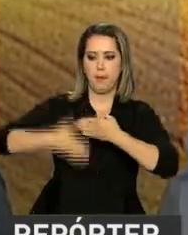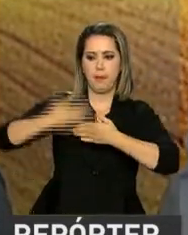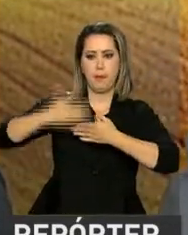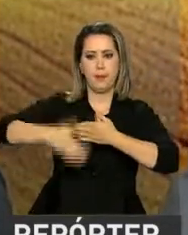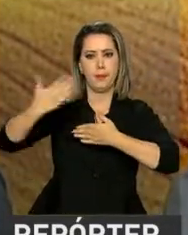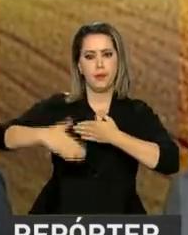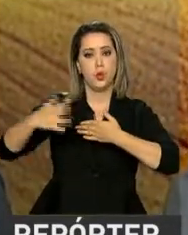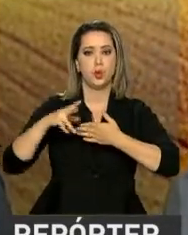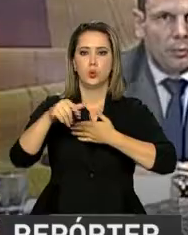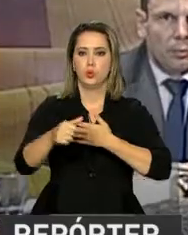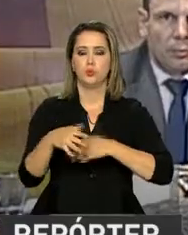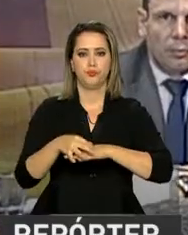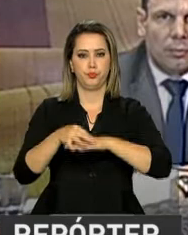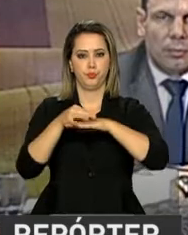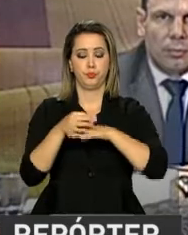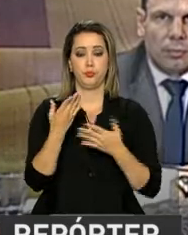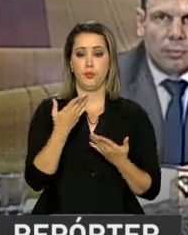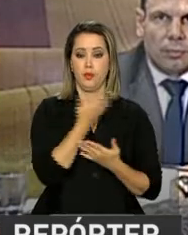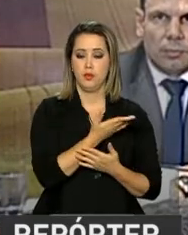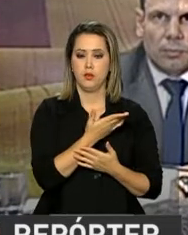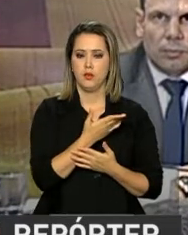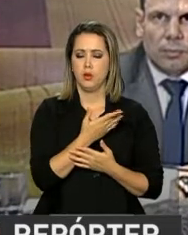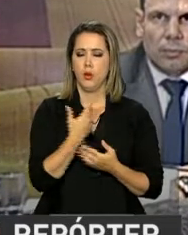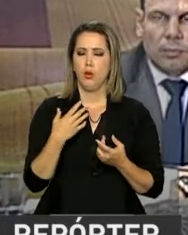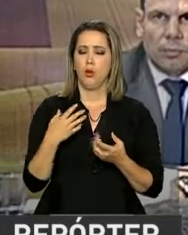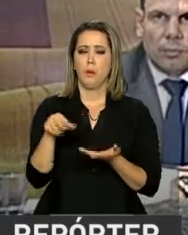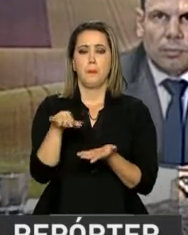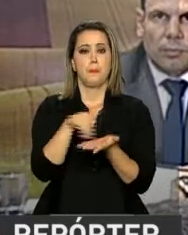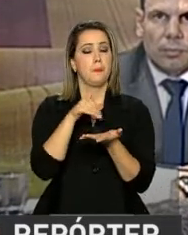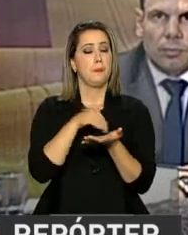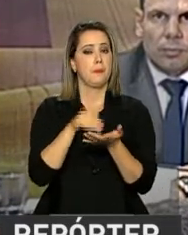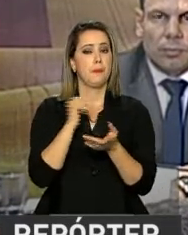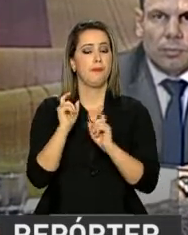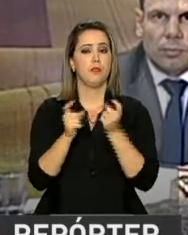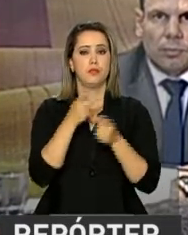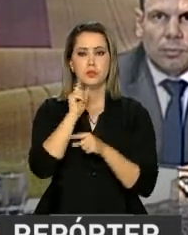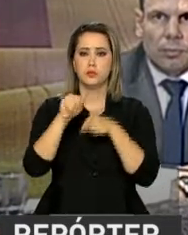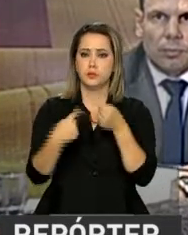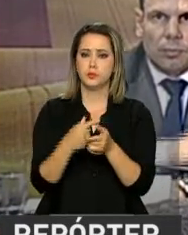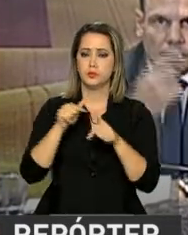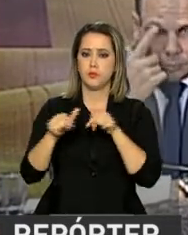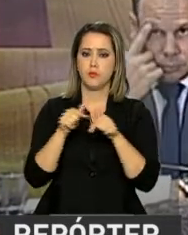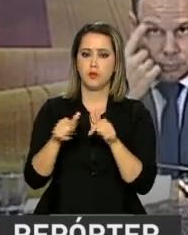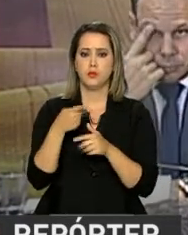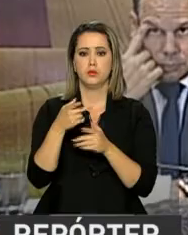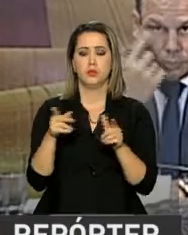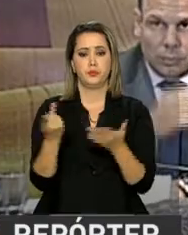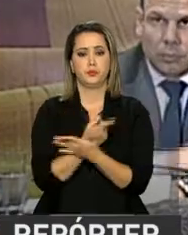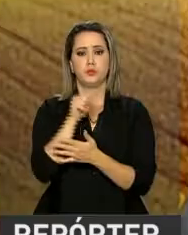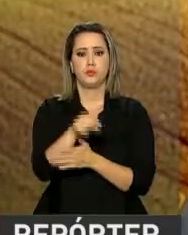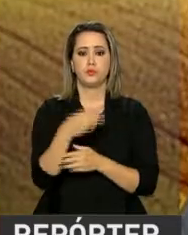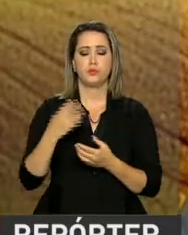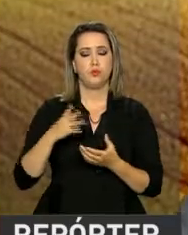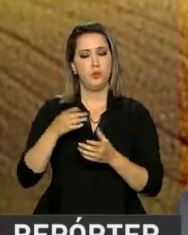editor esse tipo de problema segundo o secretário executivo do ministério da agricultura após a operação carne é fraca desencadeada pela polícia